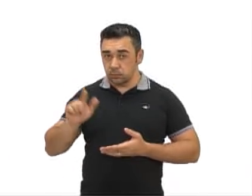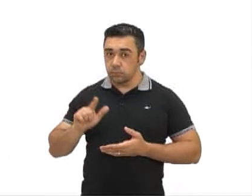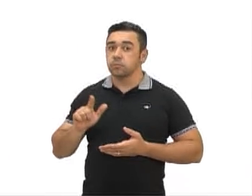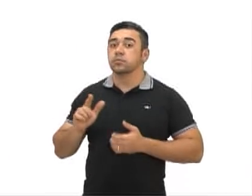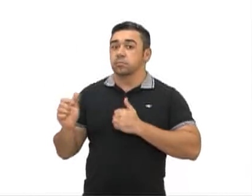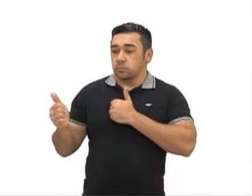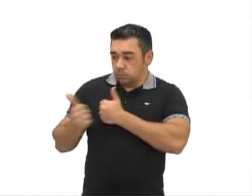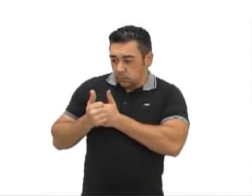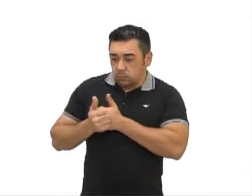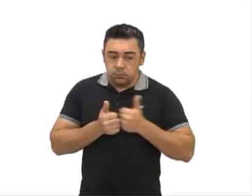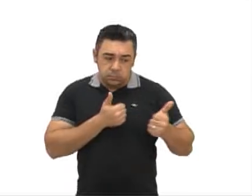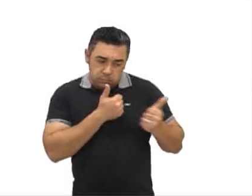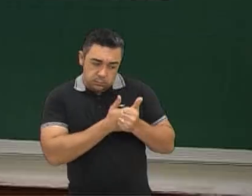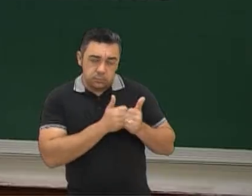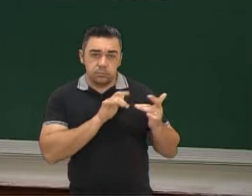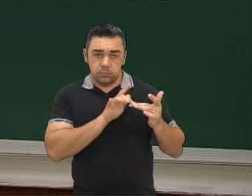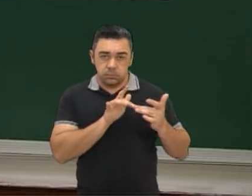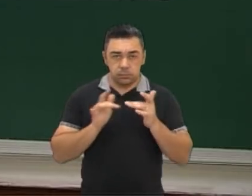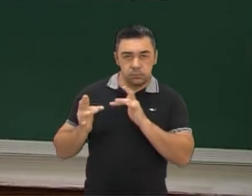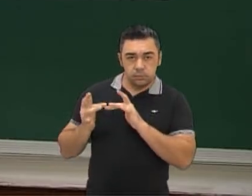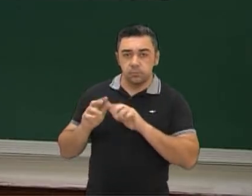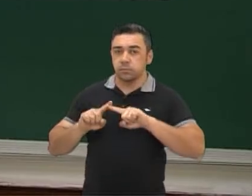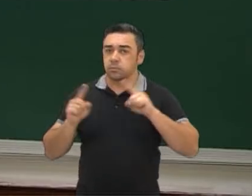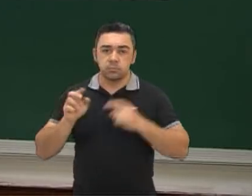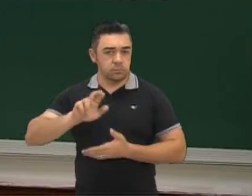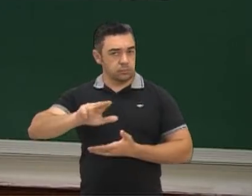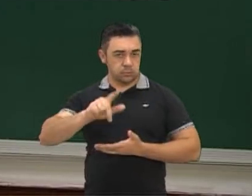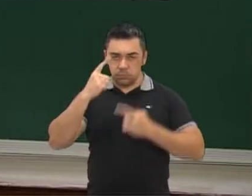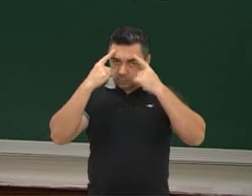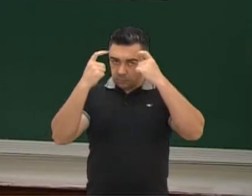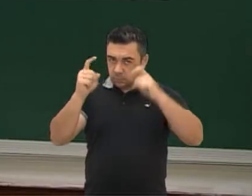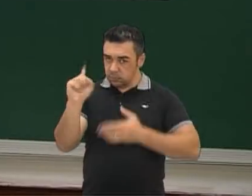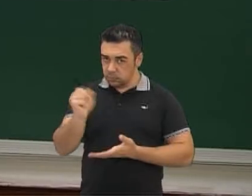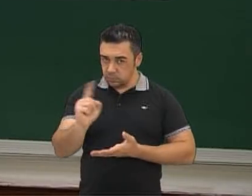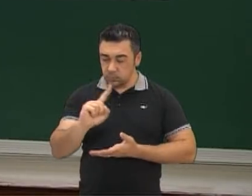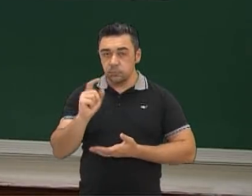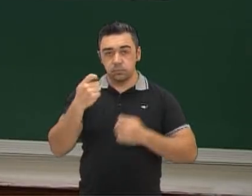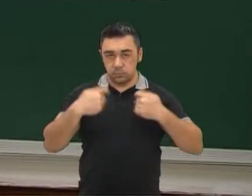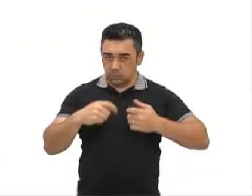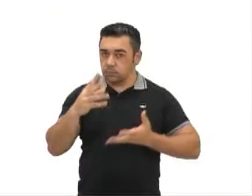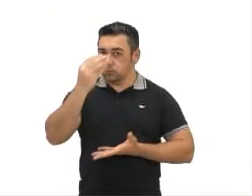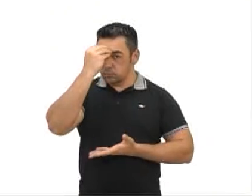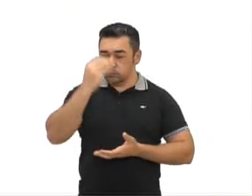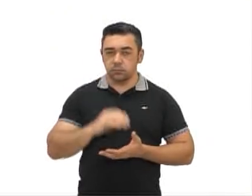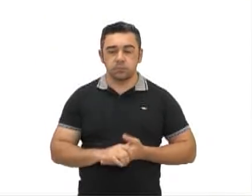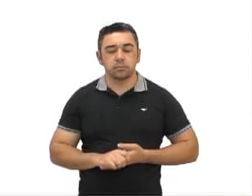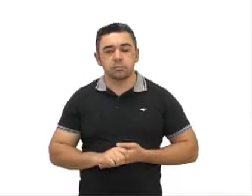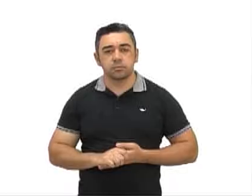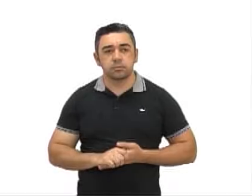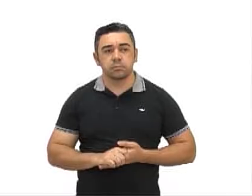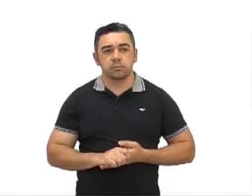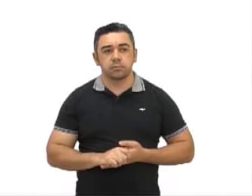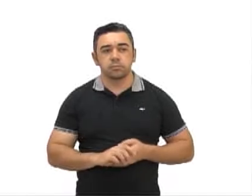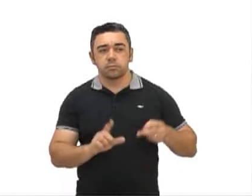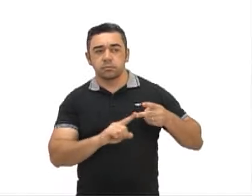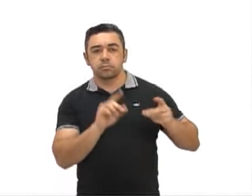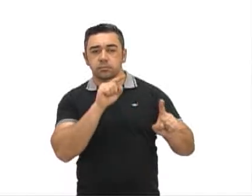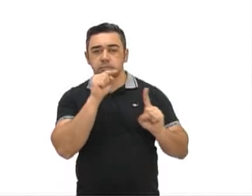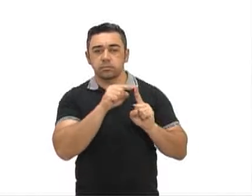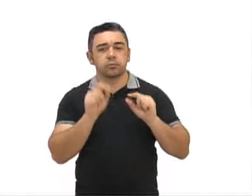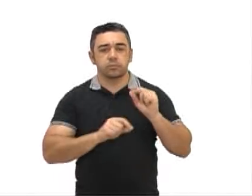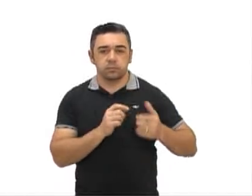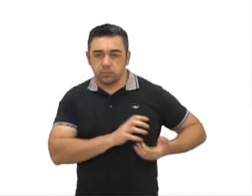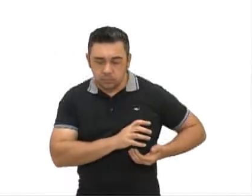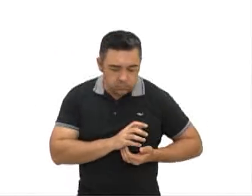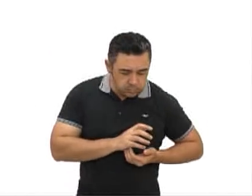contato físico, mas isso não o torna violento, né? Lembrando disso. O objetivo é carregar a bola